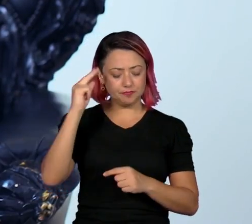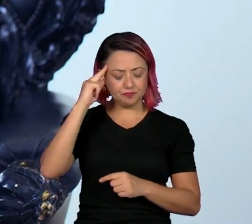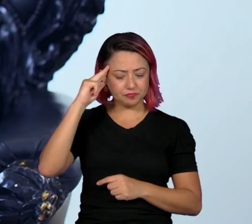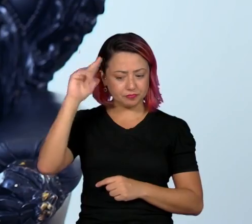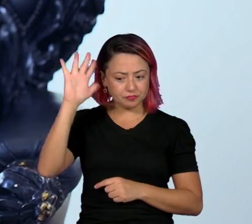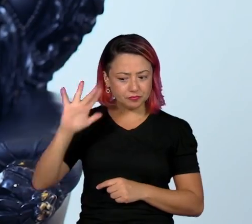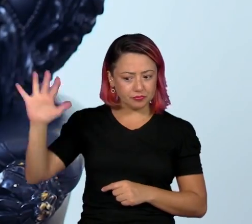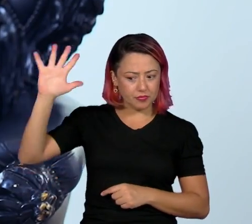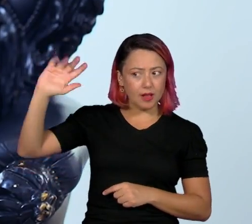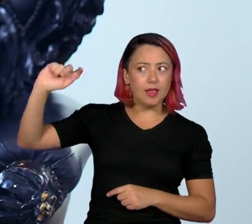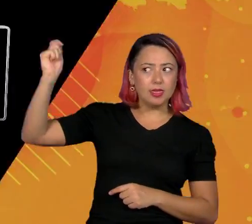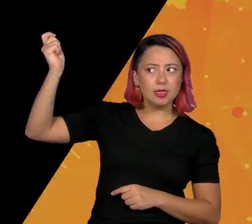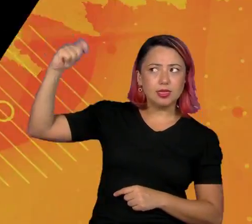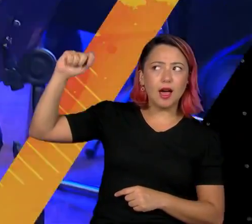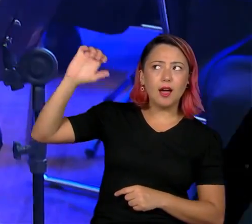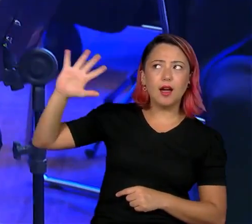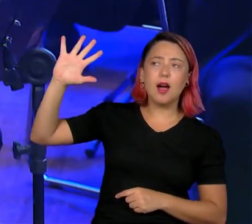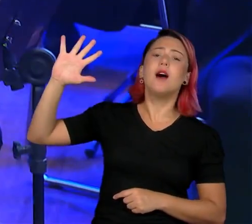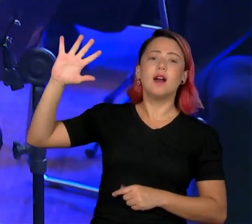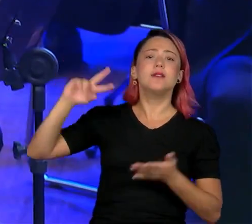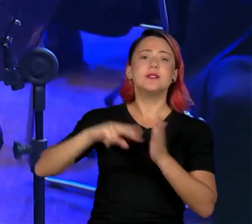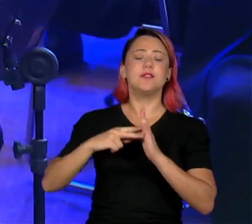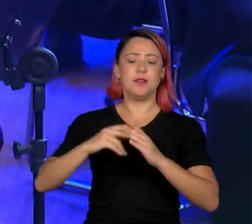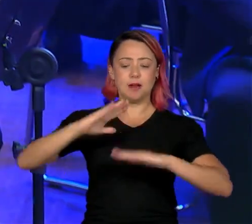imaginar, você consegue realizar.